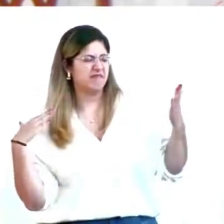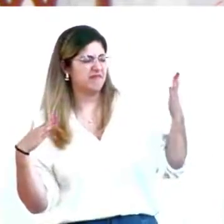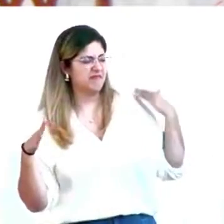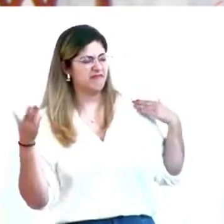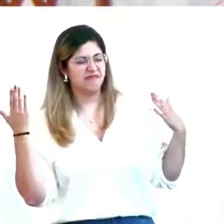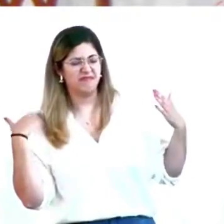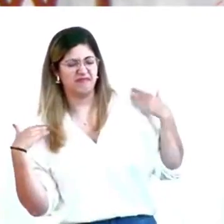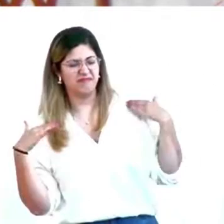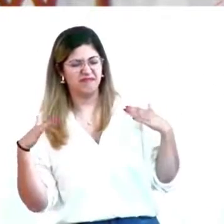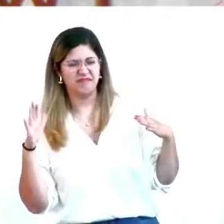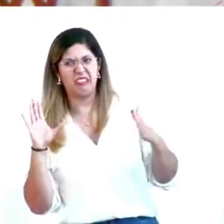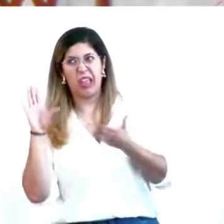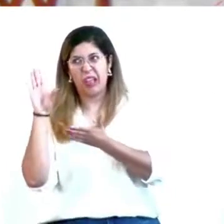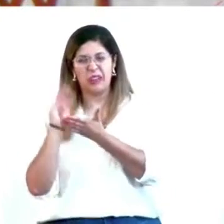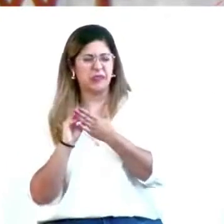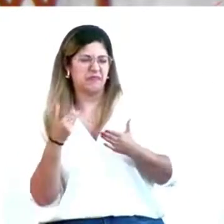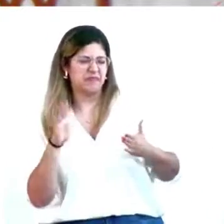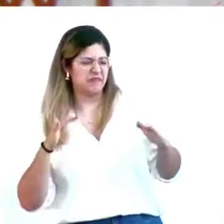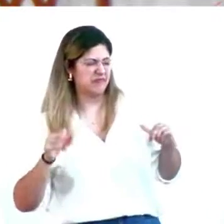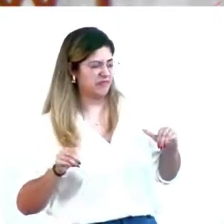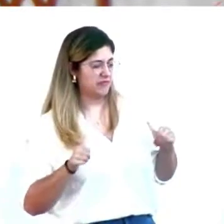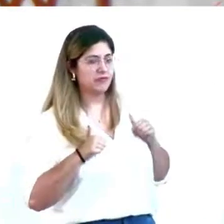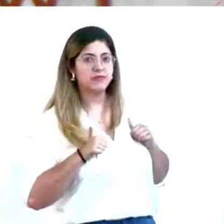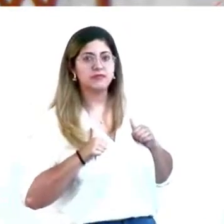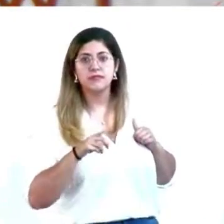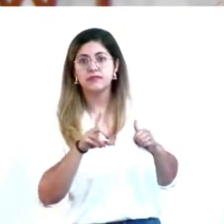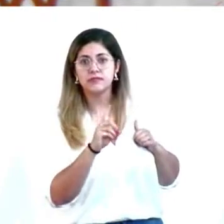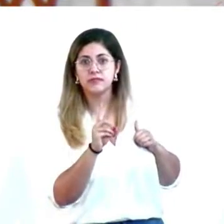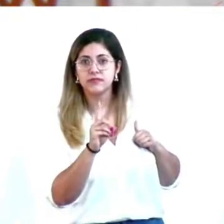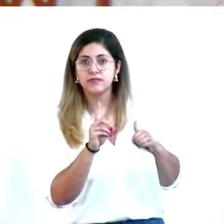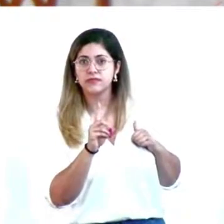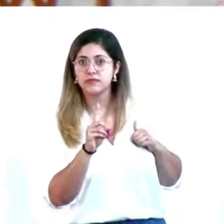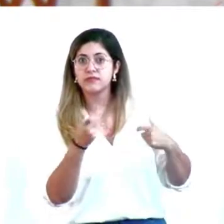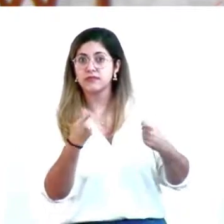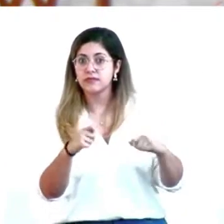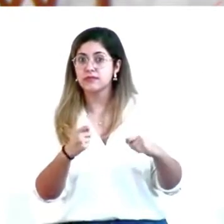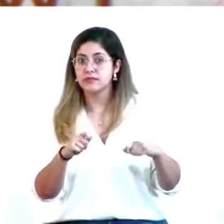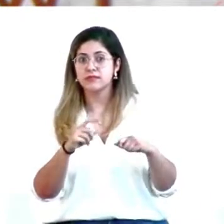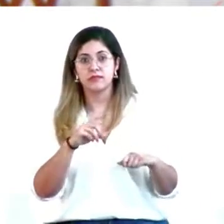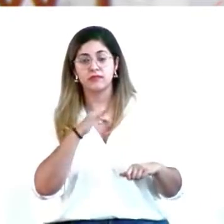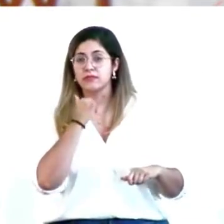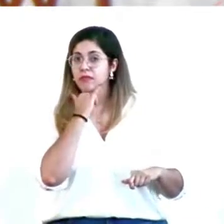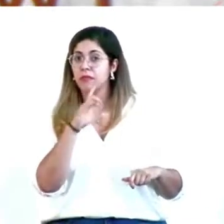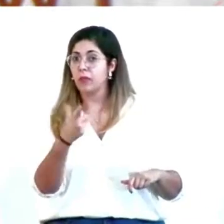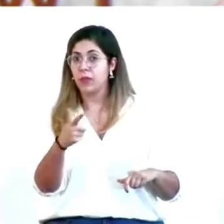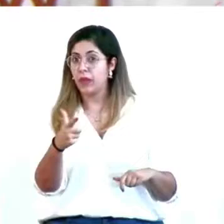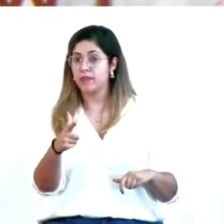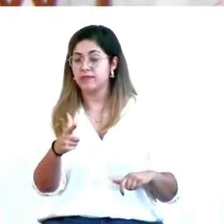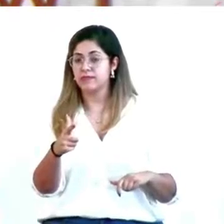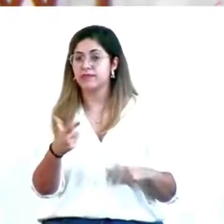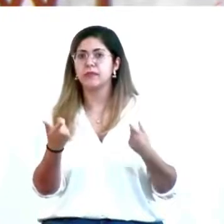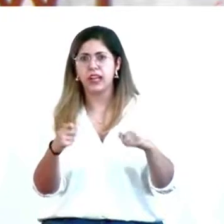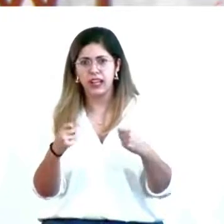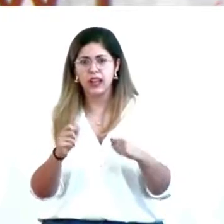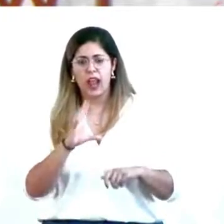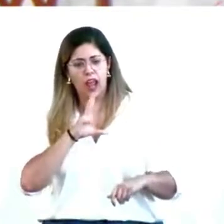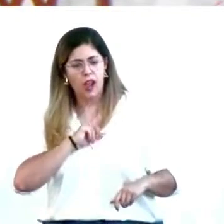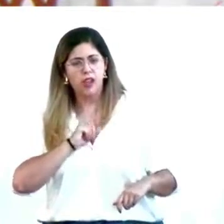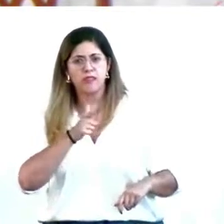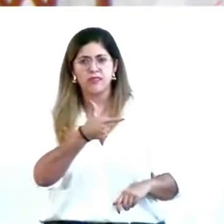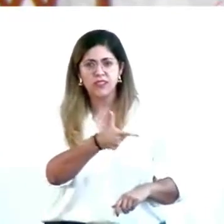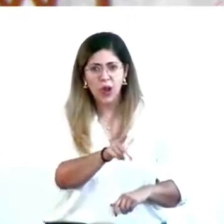sejam difíceis de ser praticadas. Amor para com o meu irmão, longanimidade para com o meu